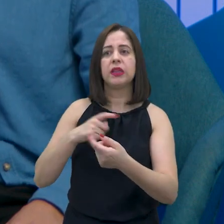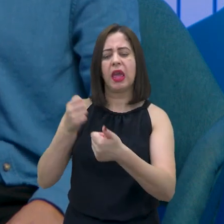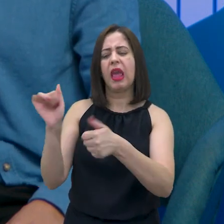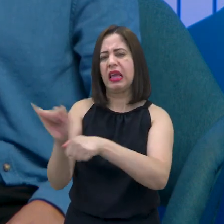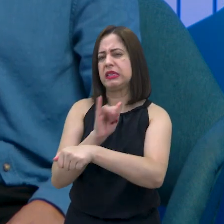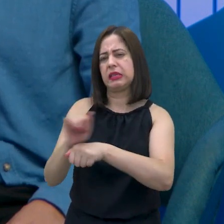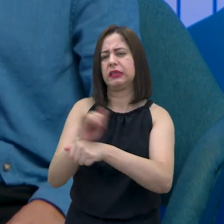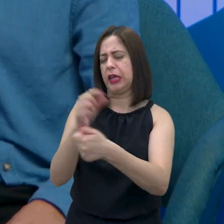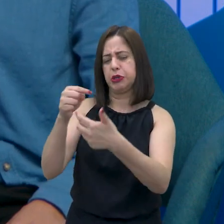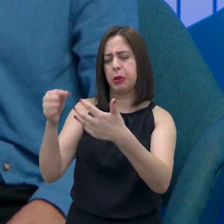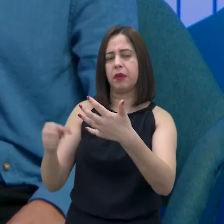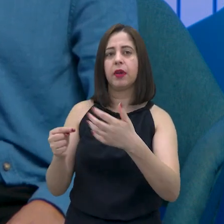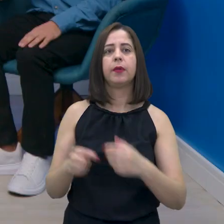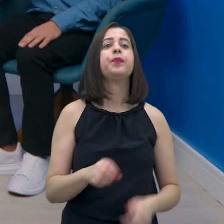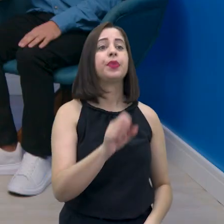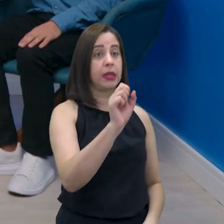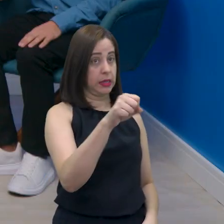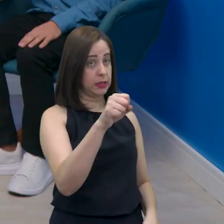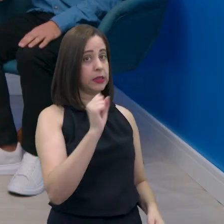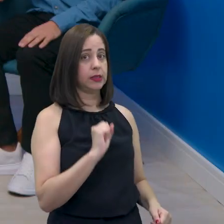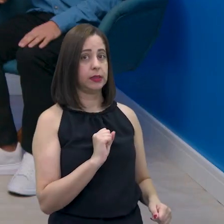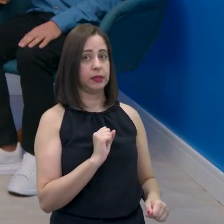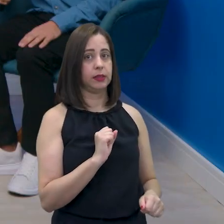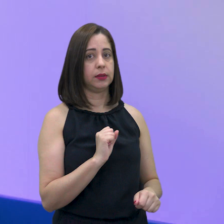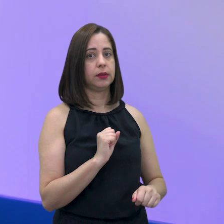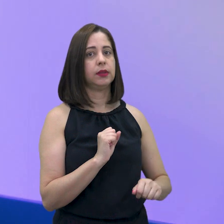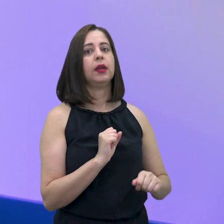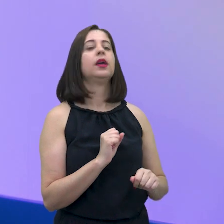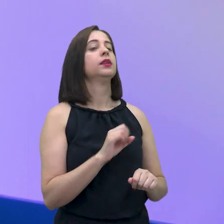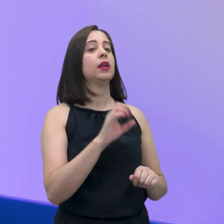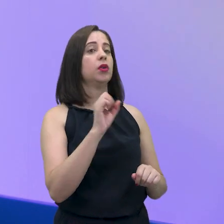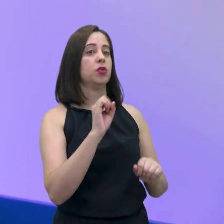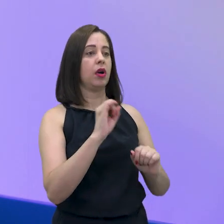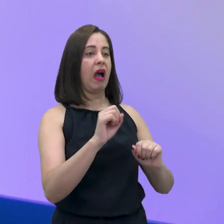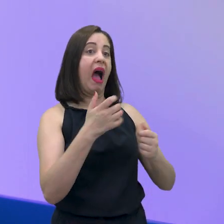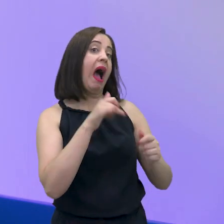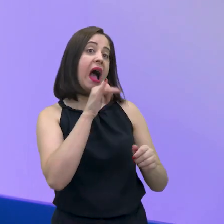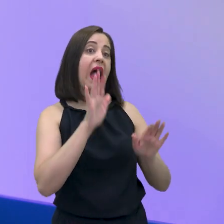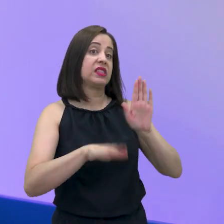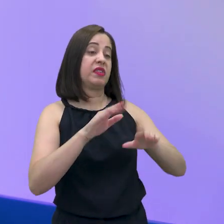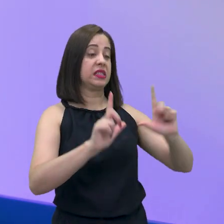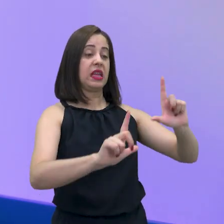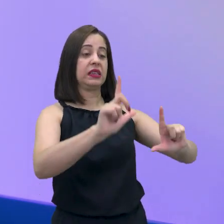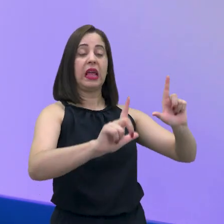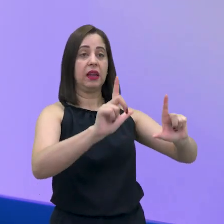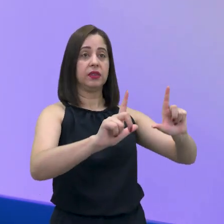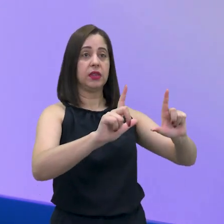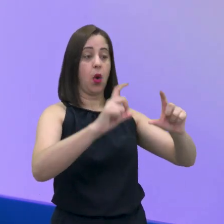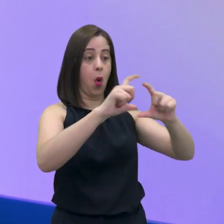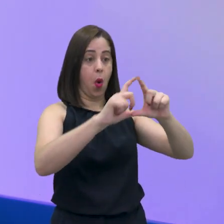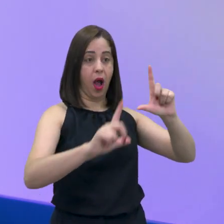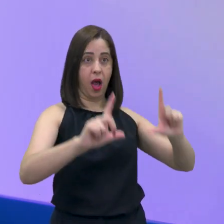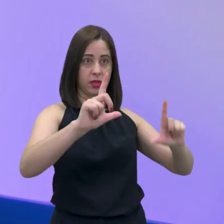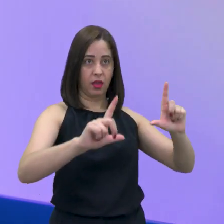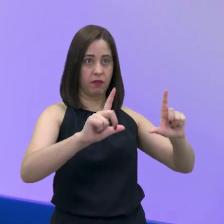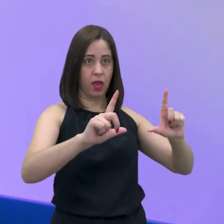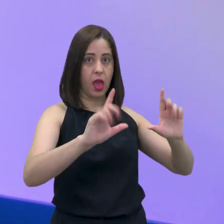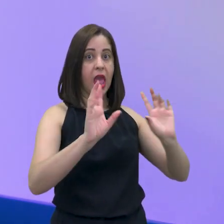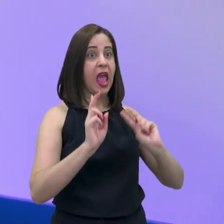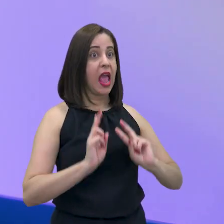muitas ferramentas possíveis, né, Limão? São muitas ferramentas. Se for um canal de comunicação televisiva, a própria TV Câmara, que ela